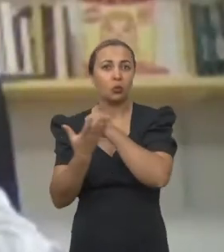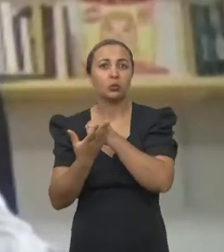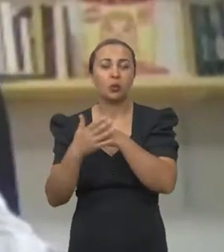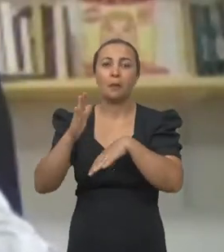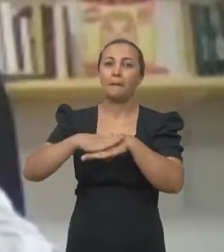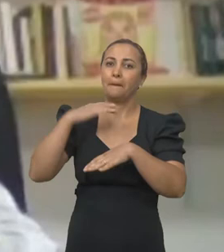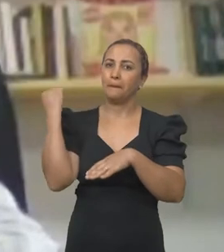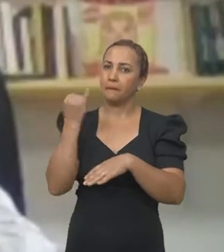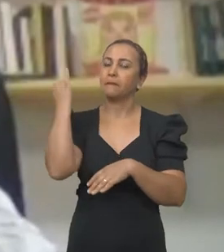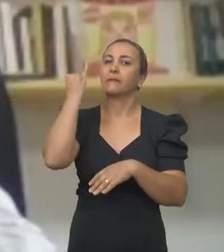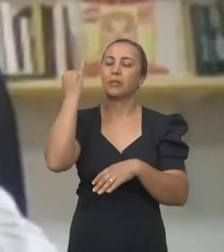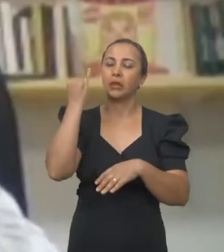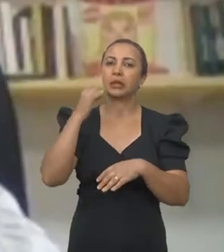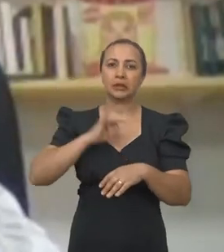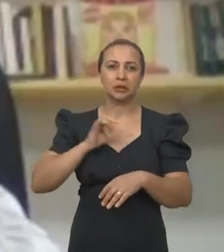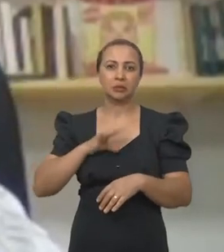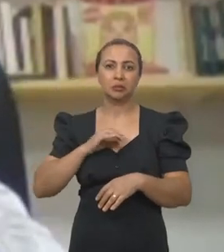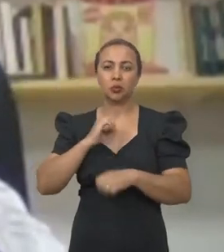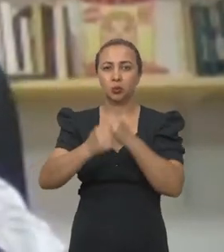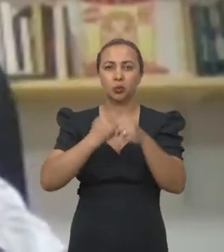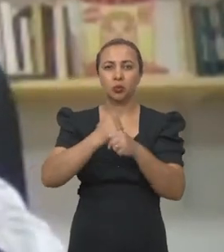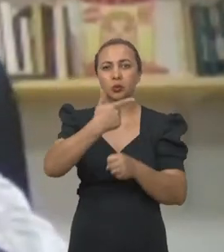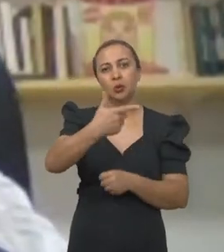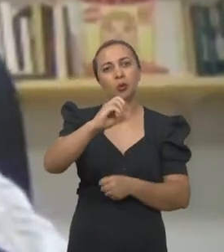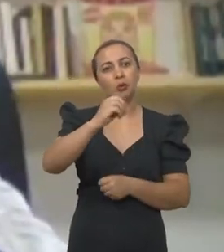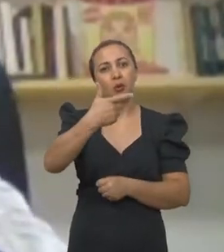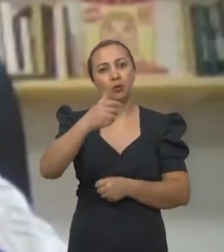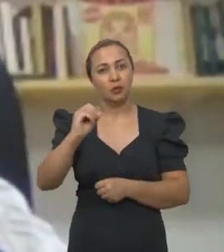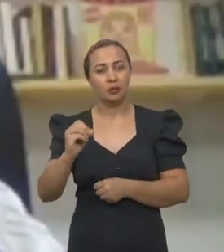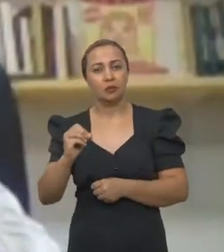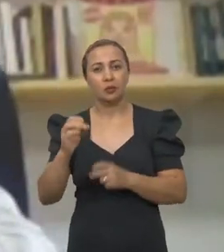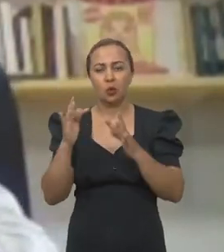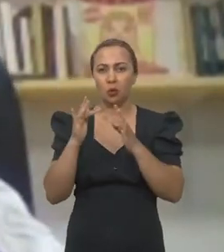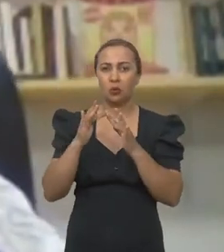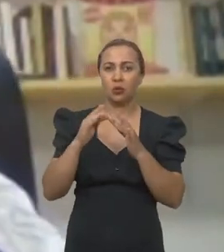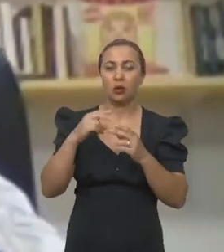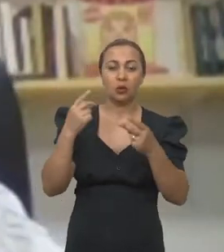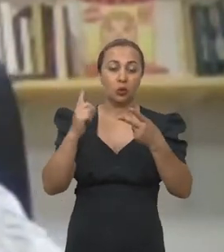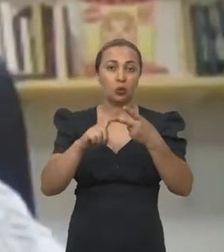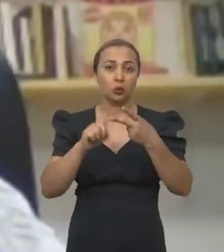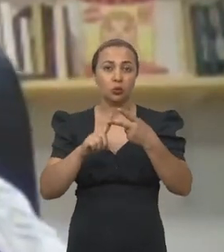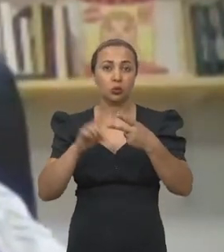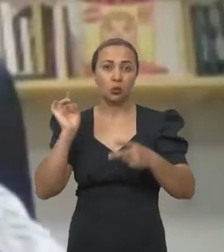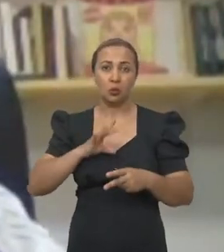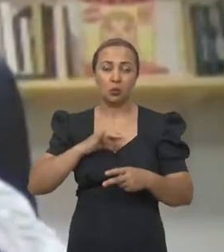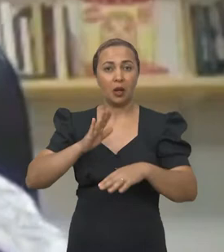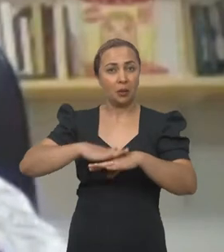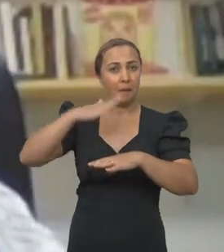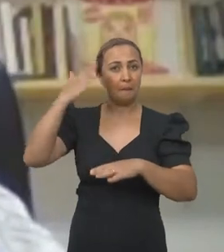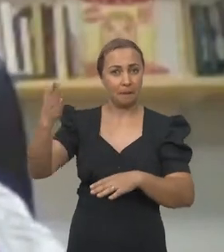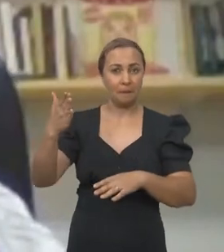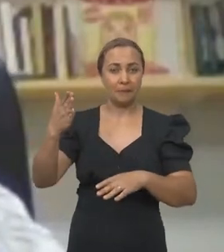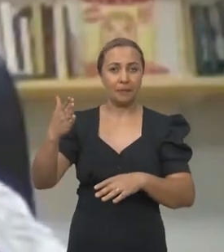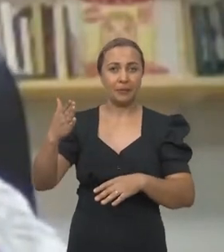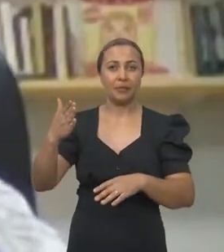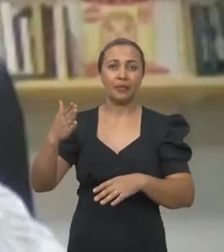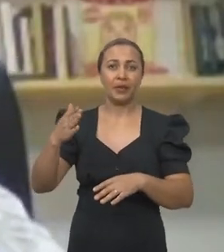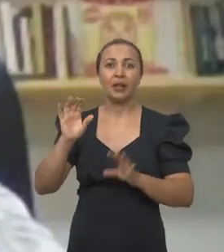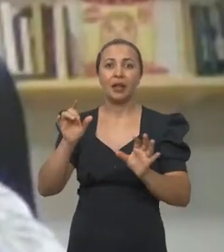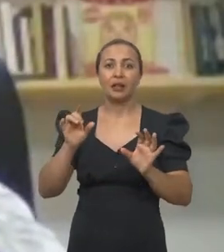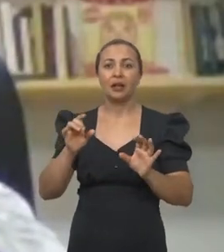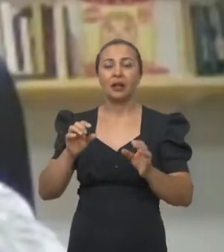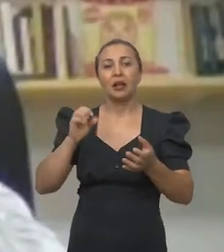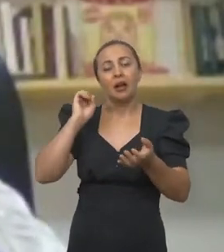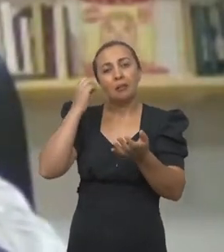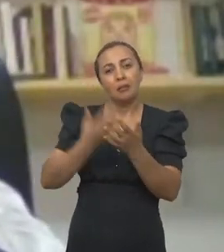Corolla vírus não era o principal meio dos comunicadores em 2020 era do contágio do coronavírus e o segundo maior medo